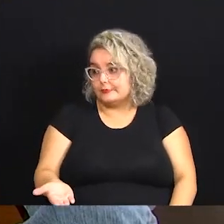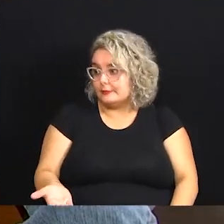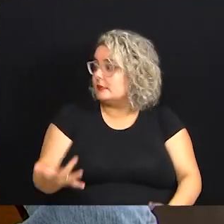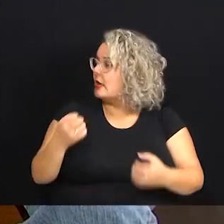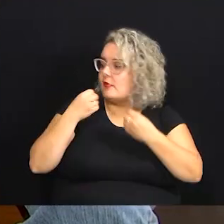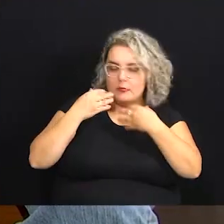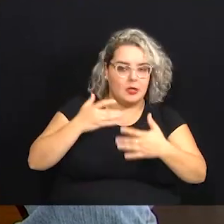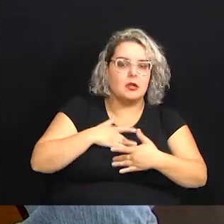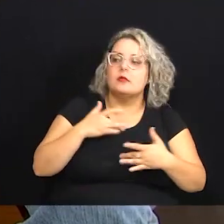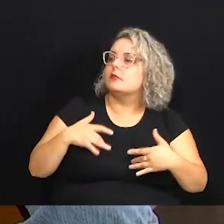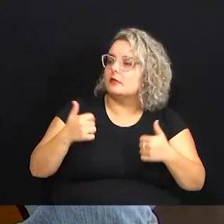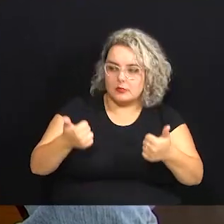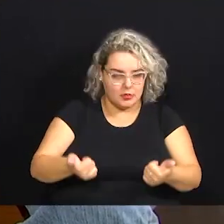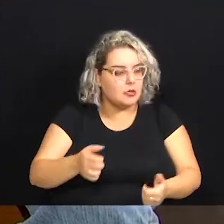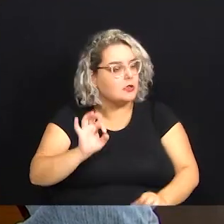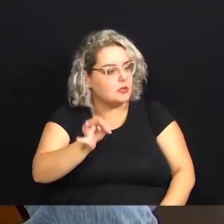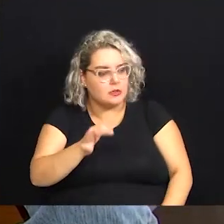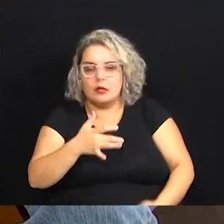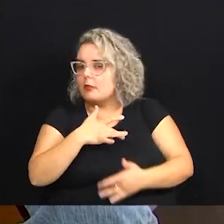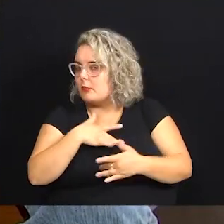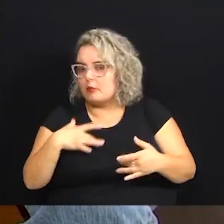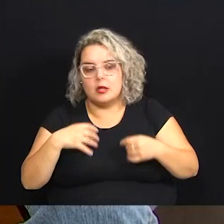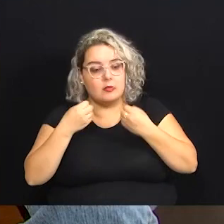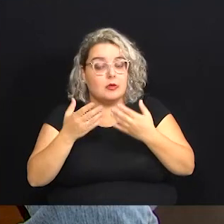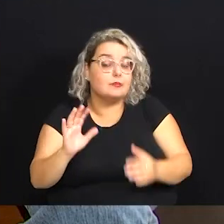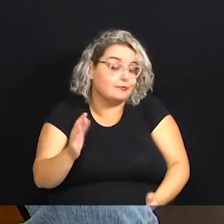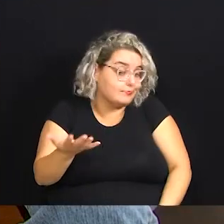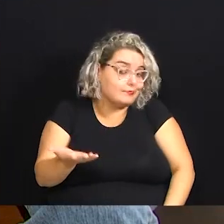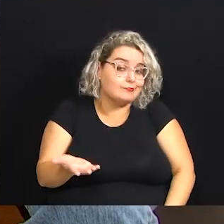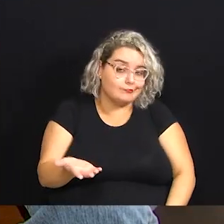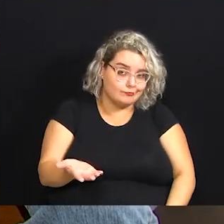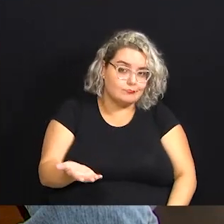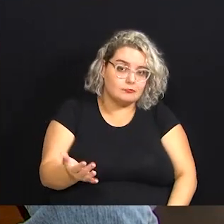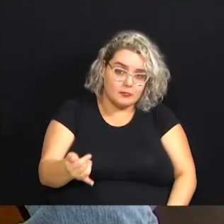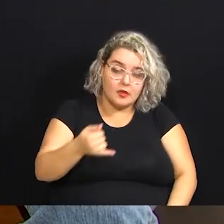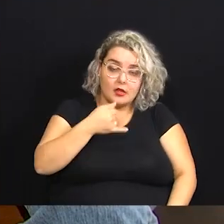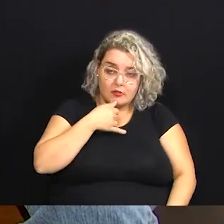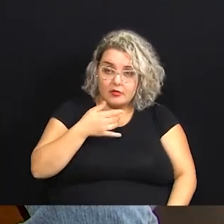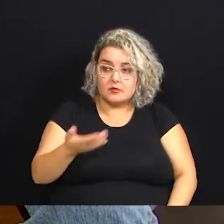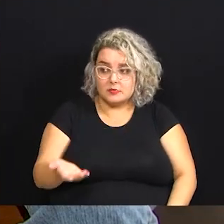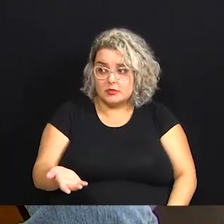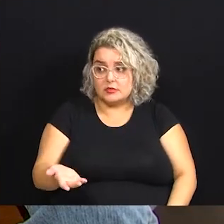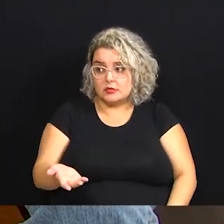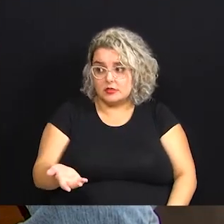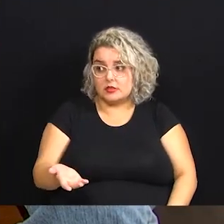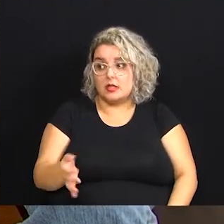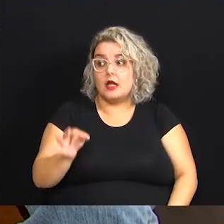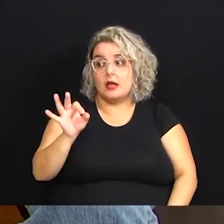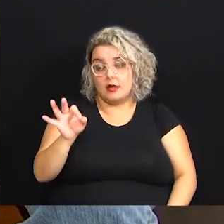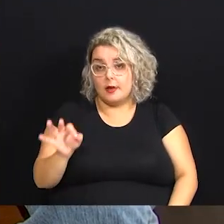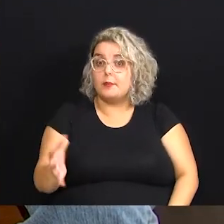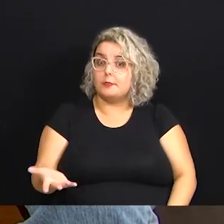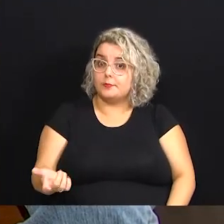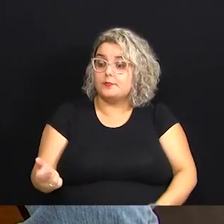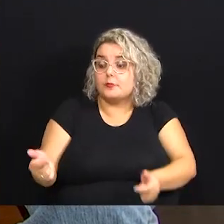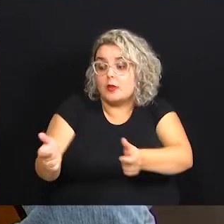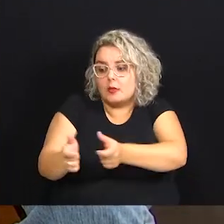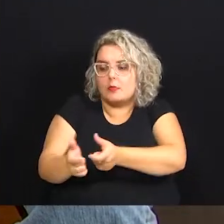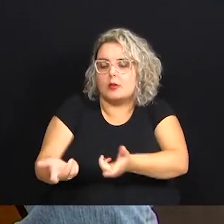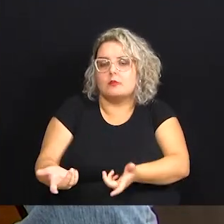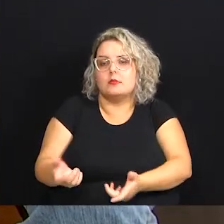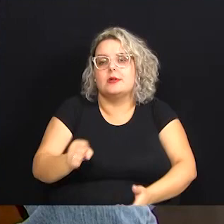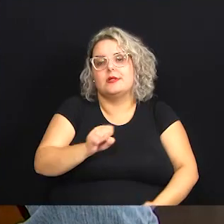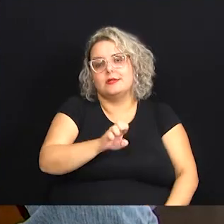vírus. Estava bem, estava saudável e infelizmente aconteceu. Então, assim, a probabilidade era pequena,